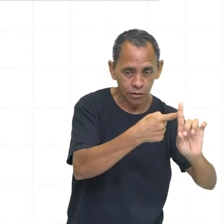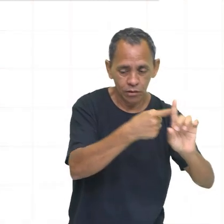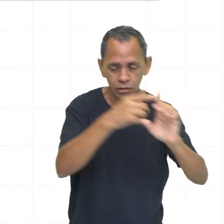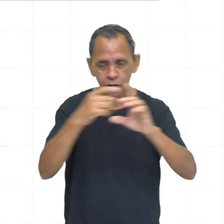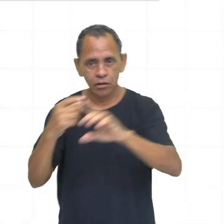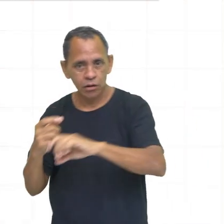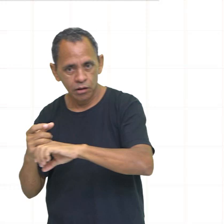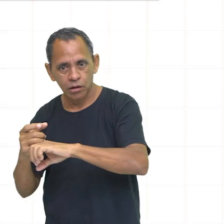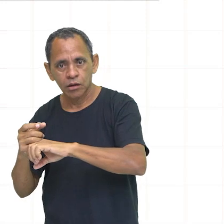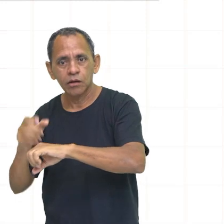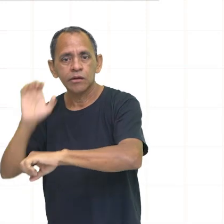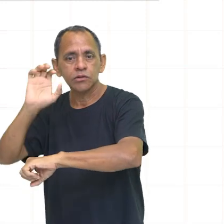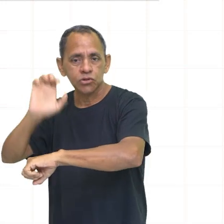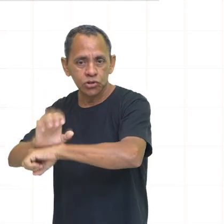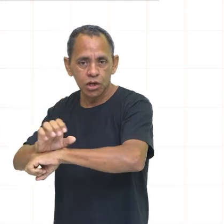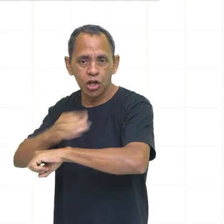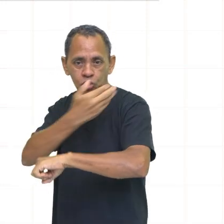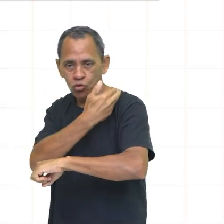Estado. Olhem só.